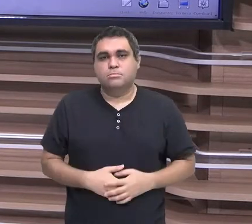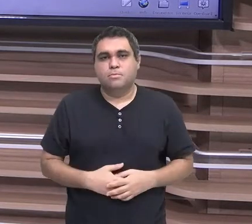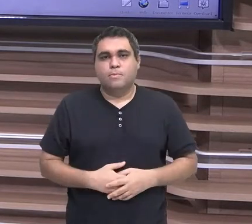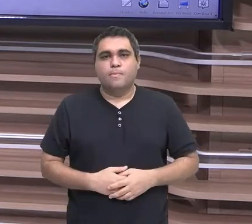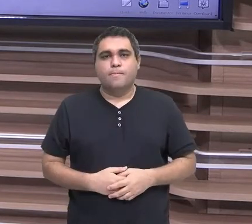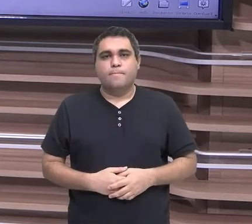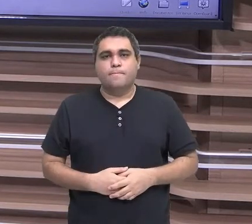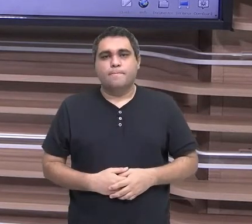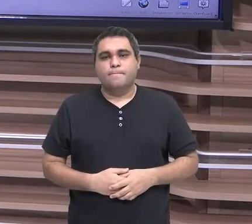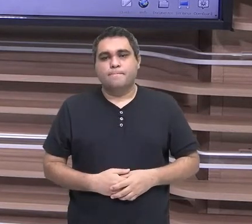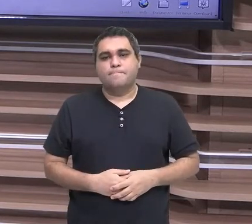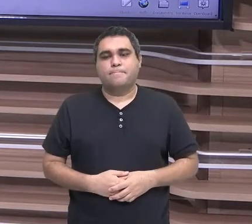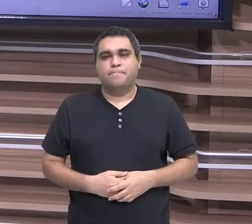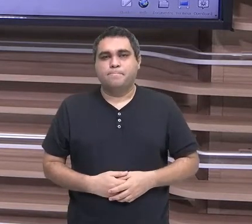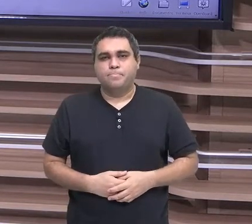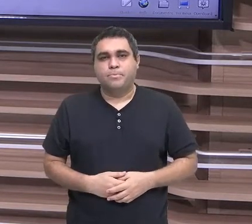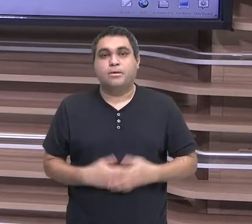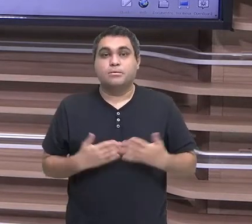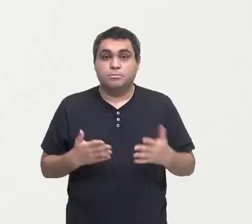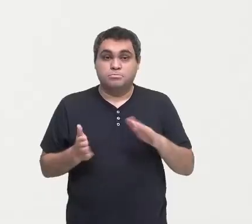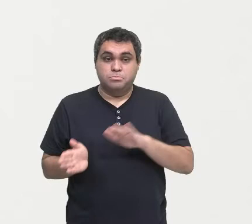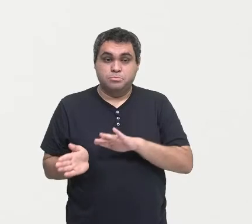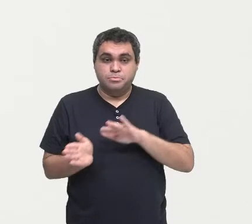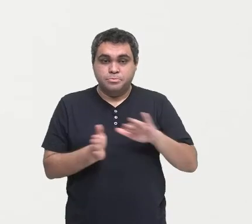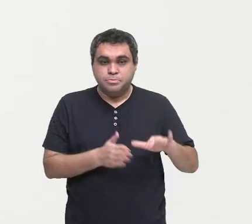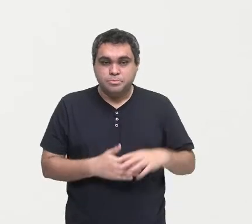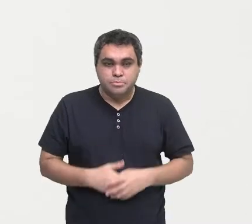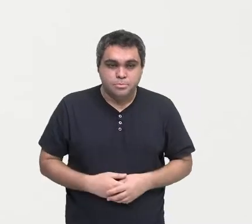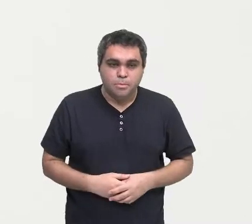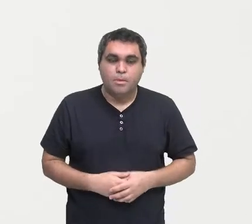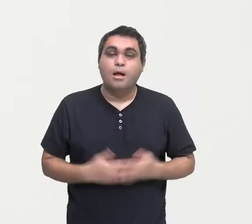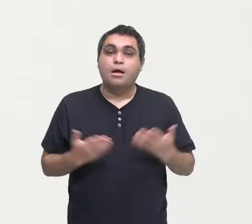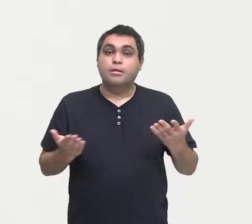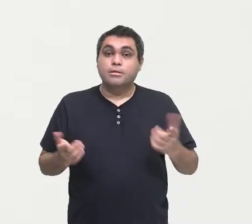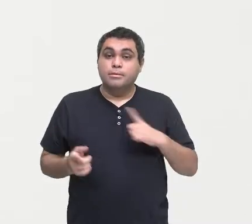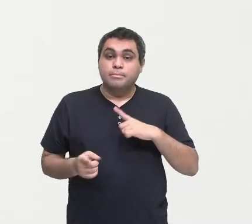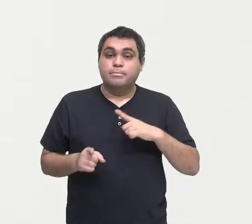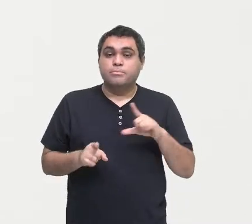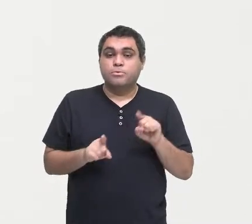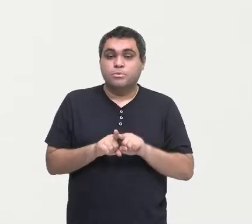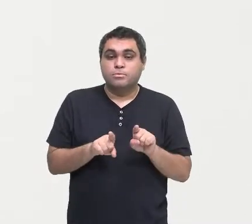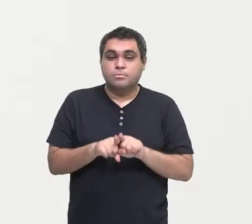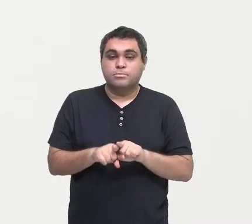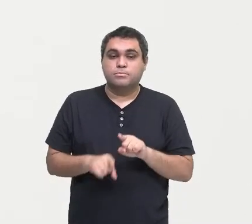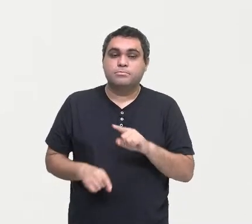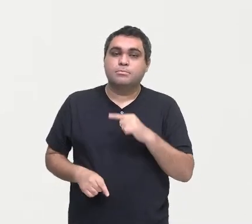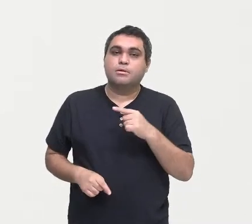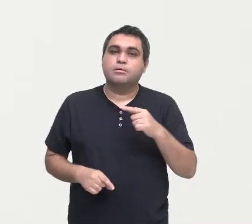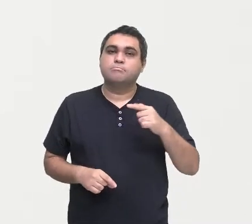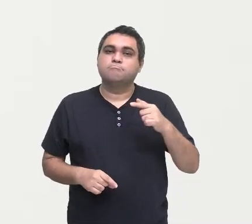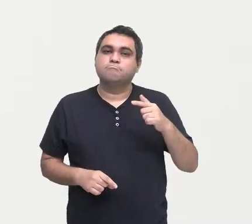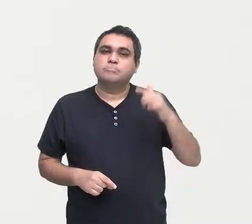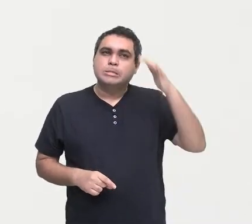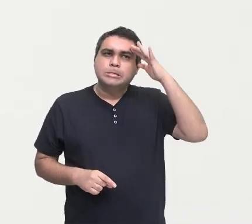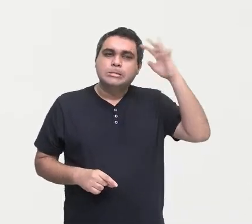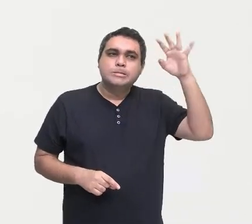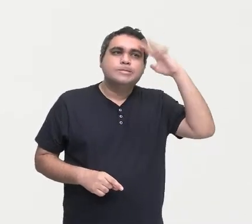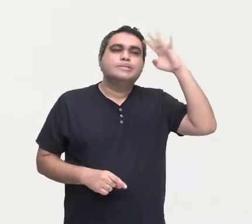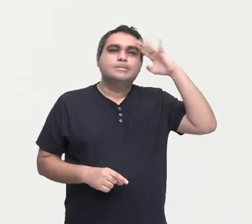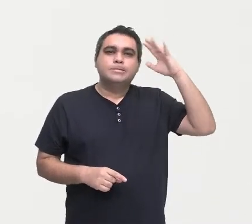para o texto, com um texto mais elaborado. Vamos prosseguindo? Olha só. Então temos aí também a presença do idealismo,